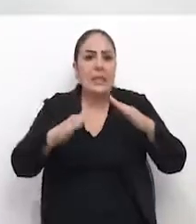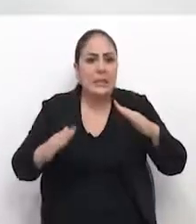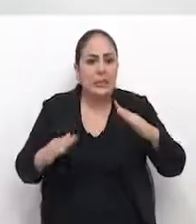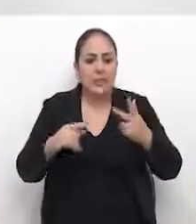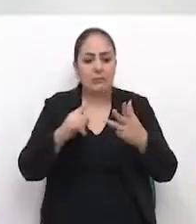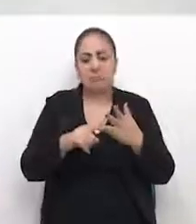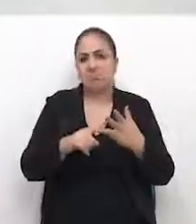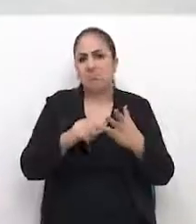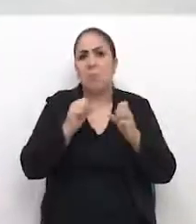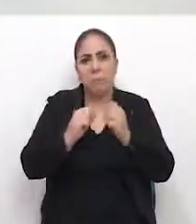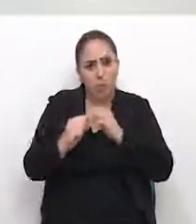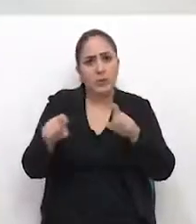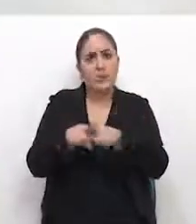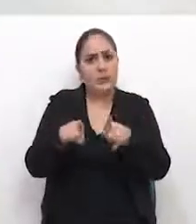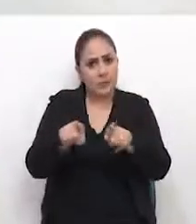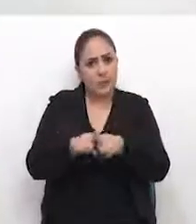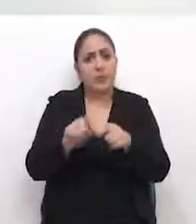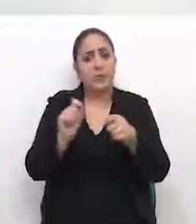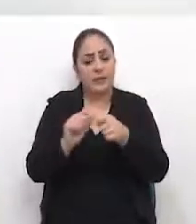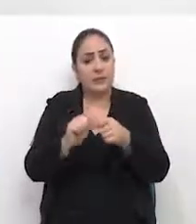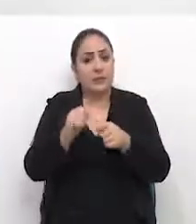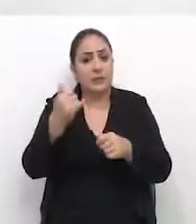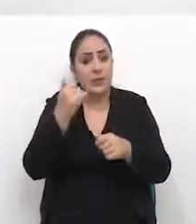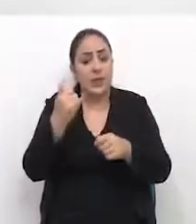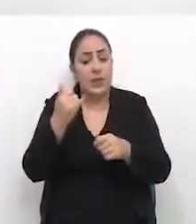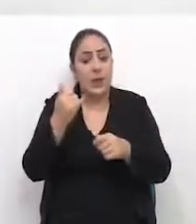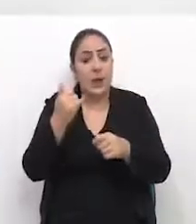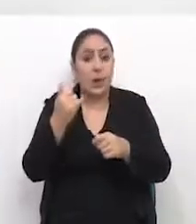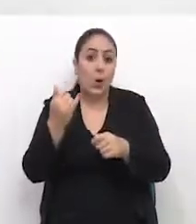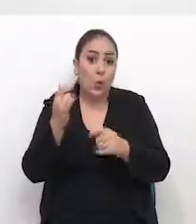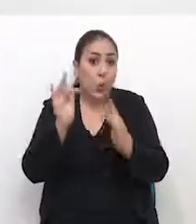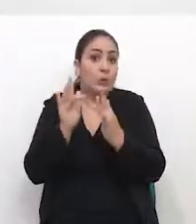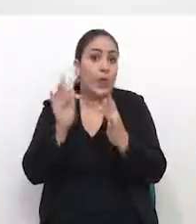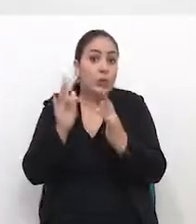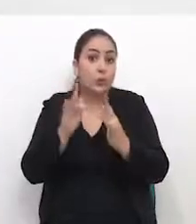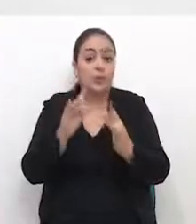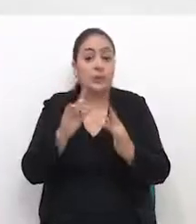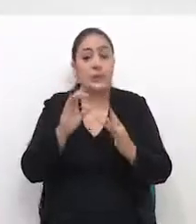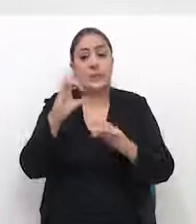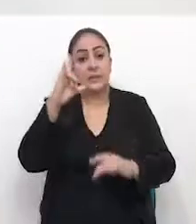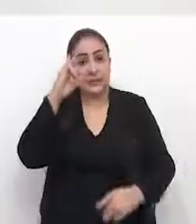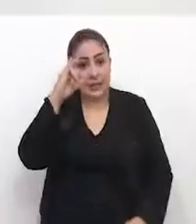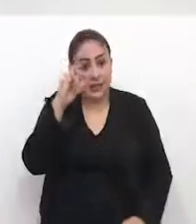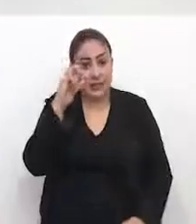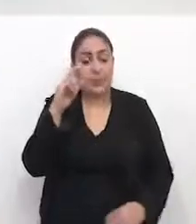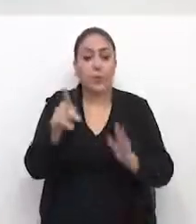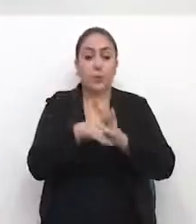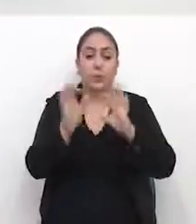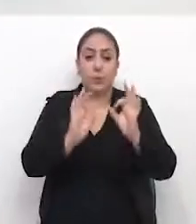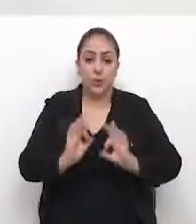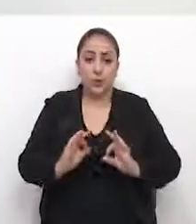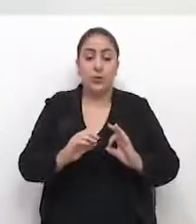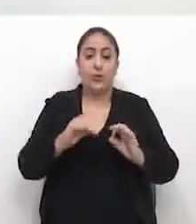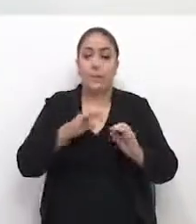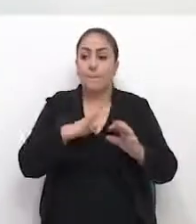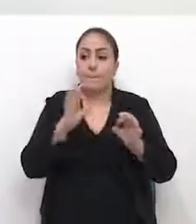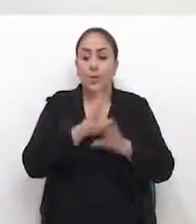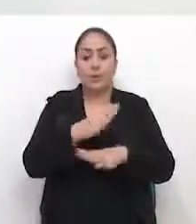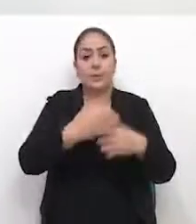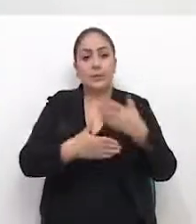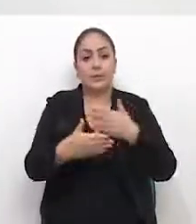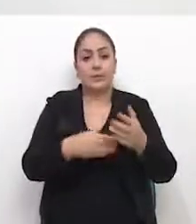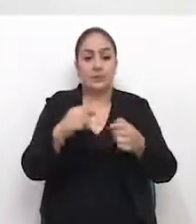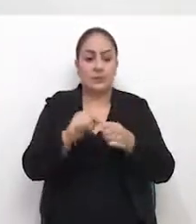metais, telhas. Vocês podem também fazer o contato pelo Instagram do projeto, que a nossa equipe está de prontidão para atender e